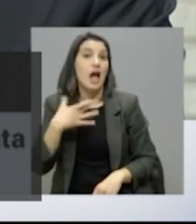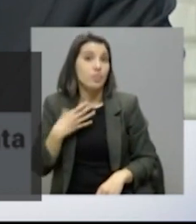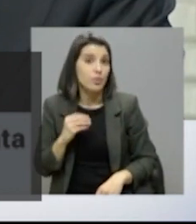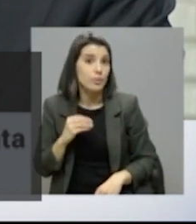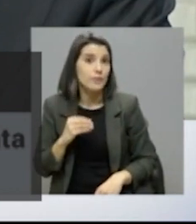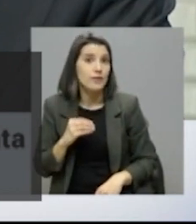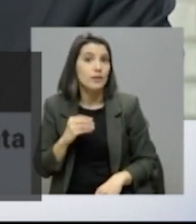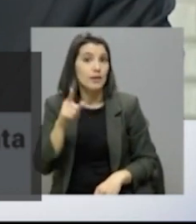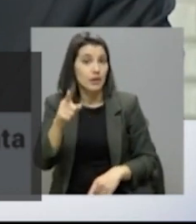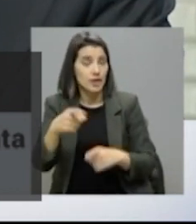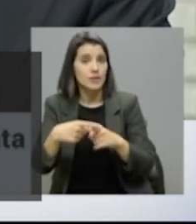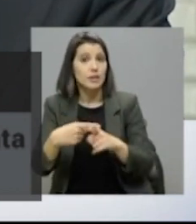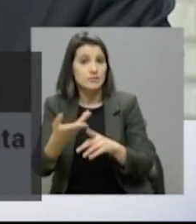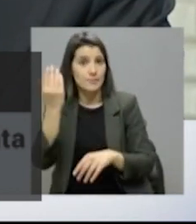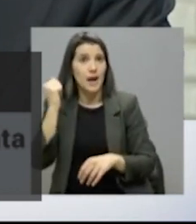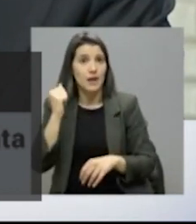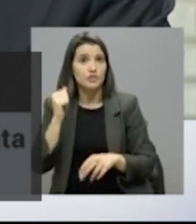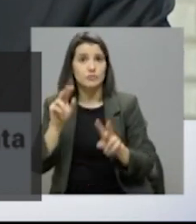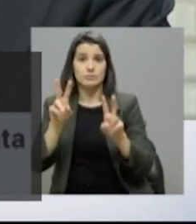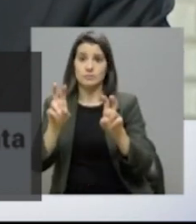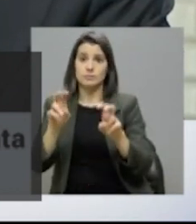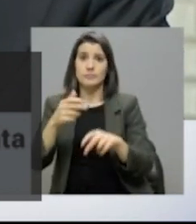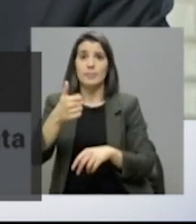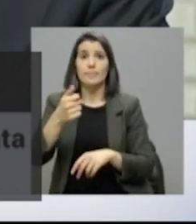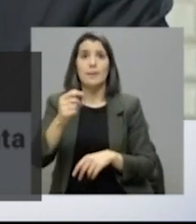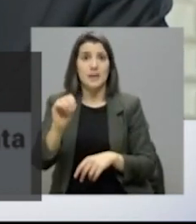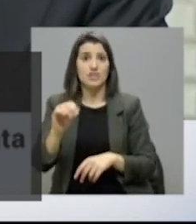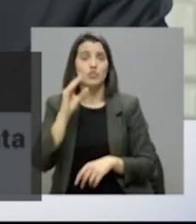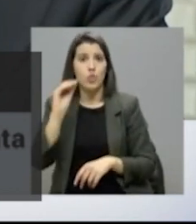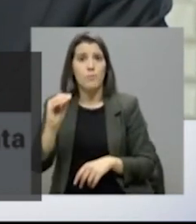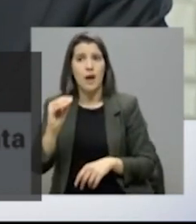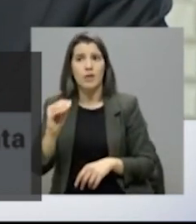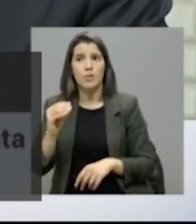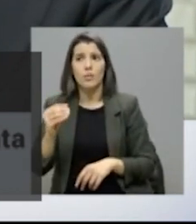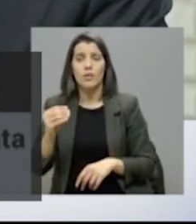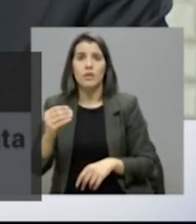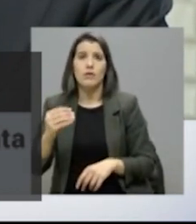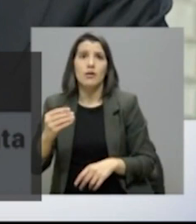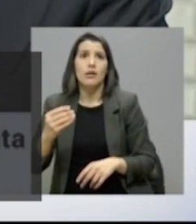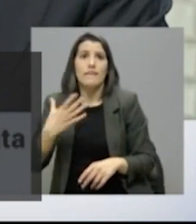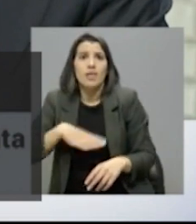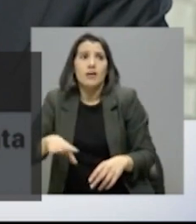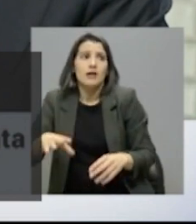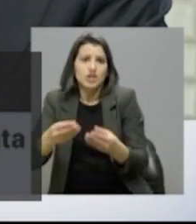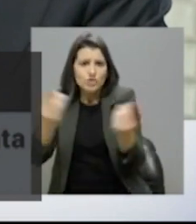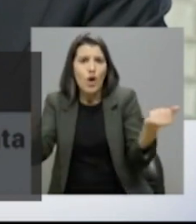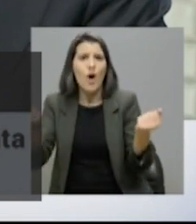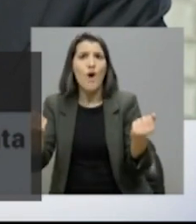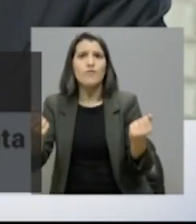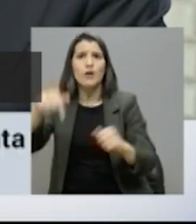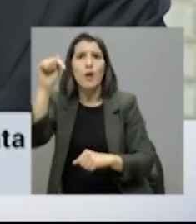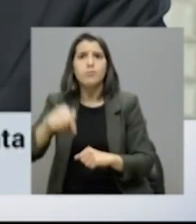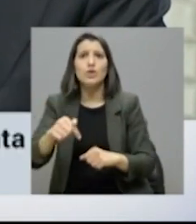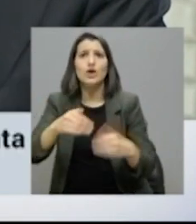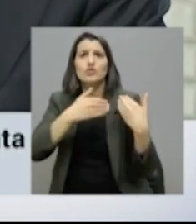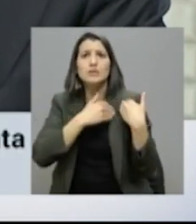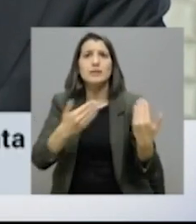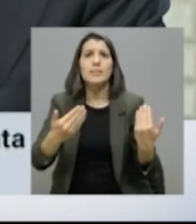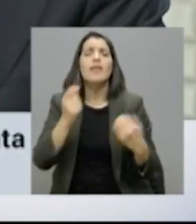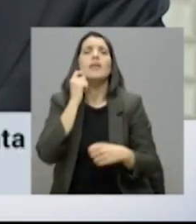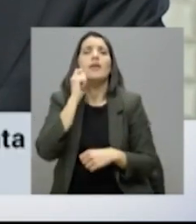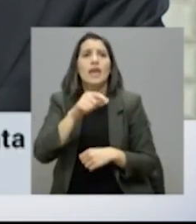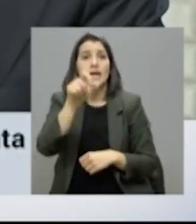com mais interesse em que o caso BES já tivesse sido esclarecido, que já estivessem apuradas as responsabilidades